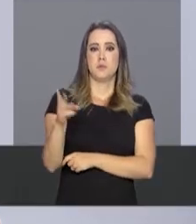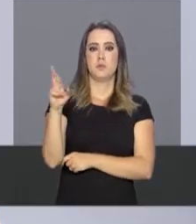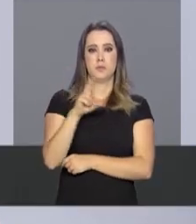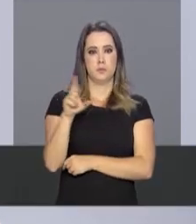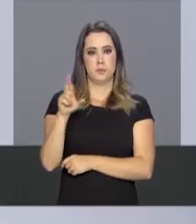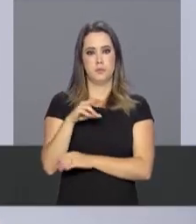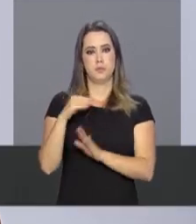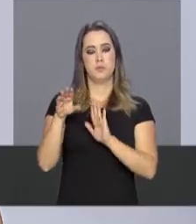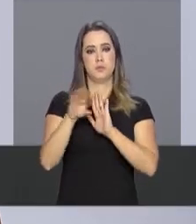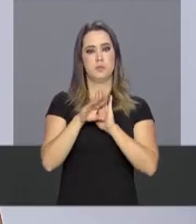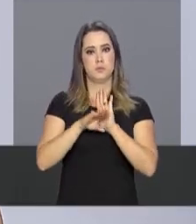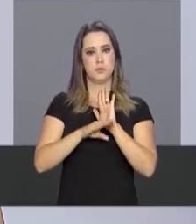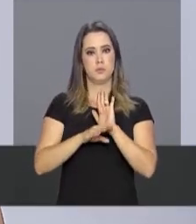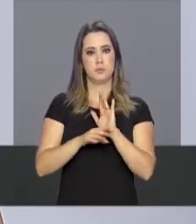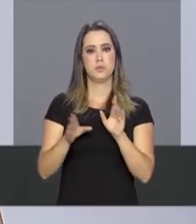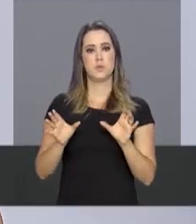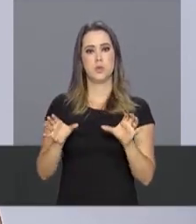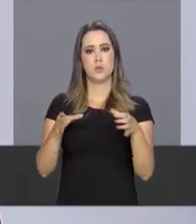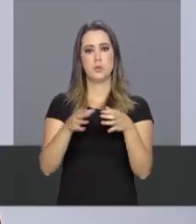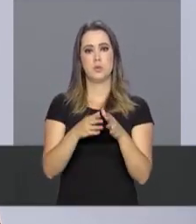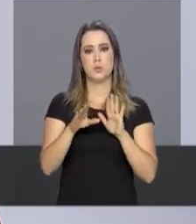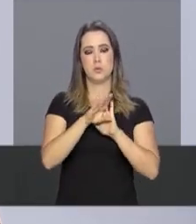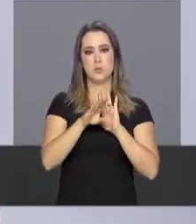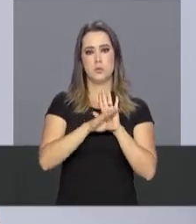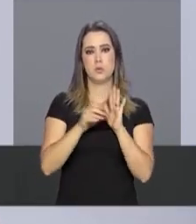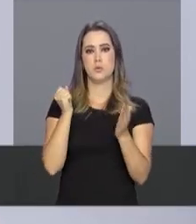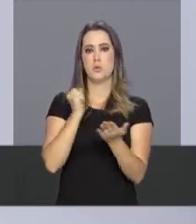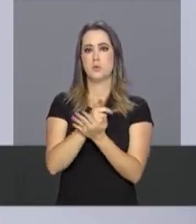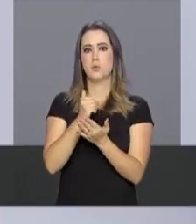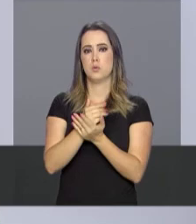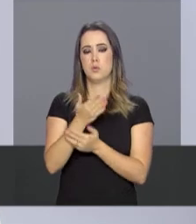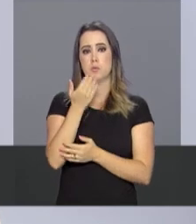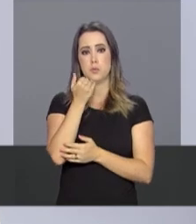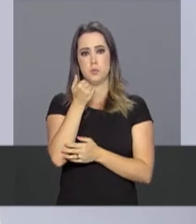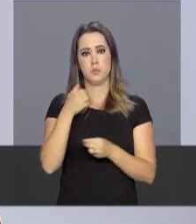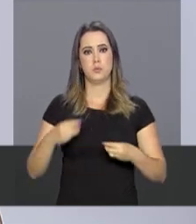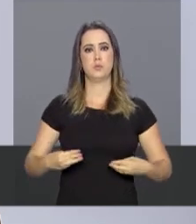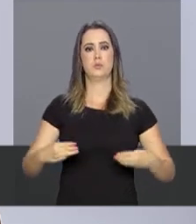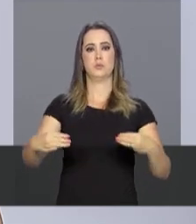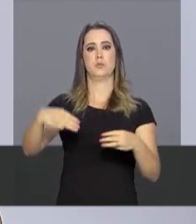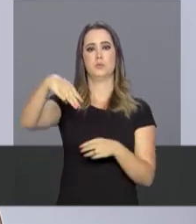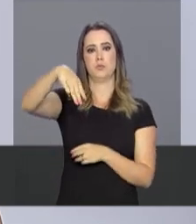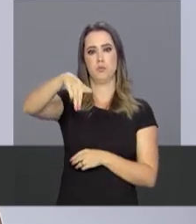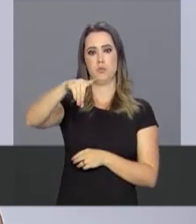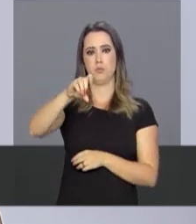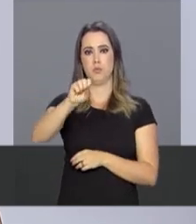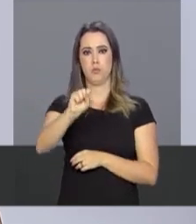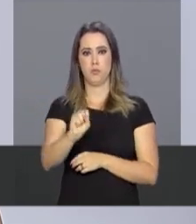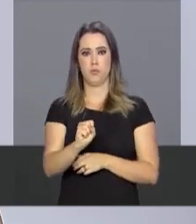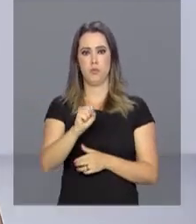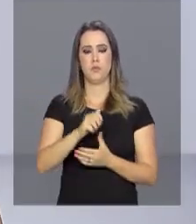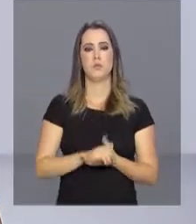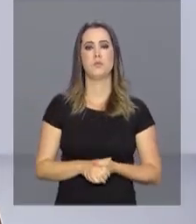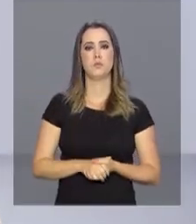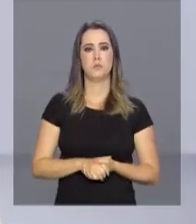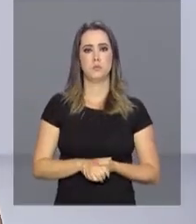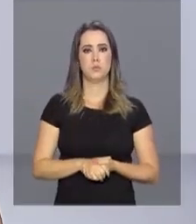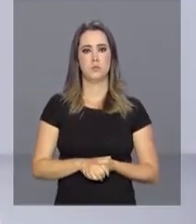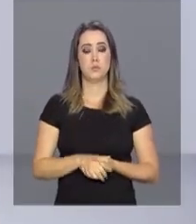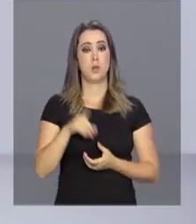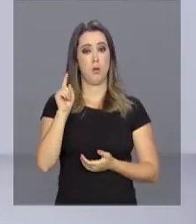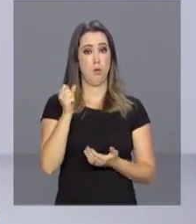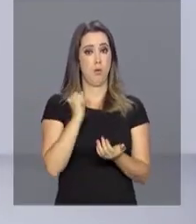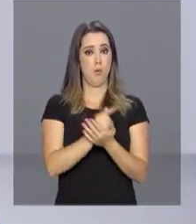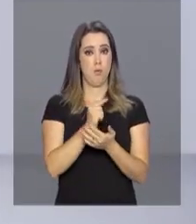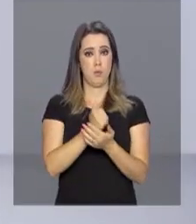milhões de reais. Os processos fazem parte do programa de aquisição de alimentos do Ministério do Desenvolvimento Social.